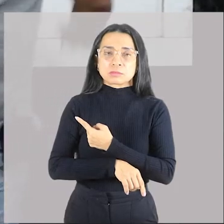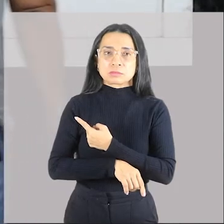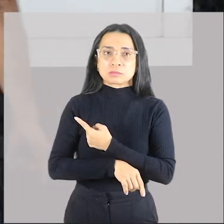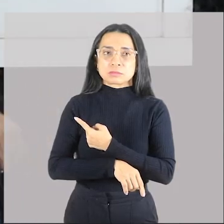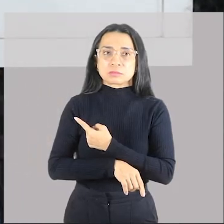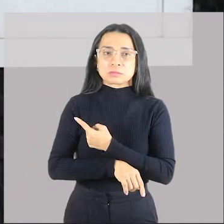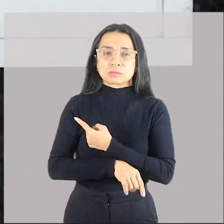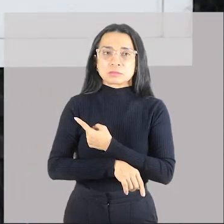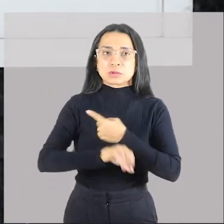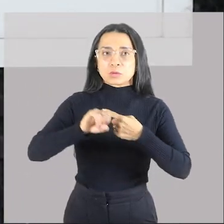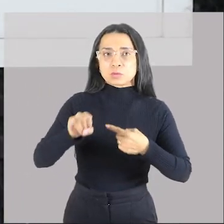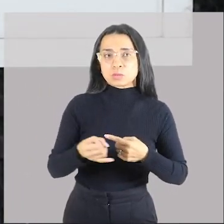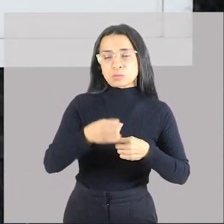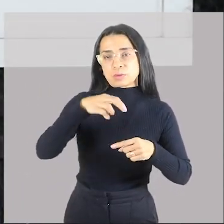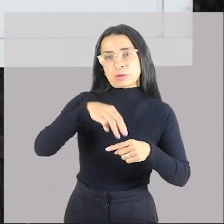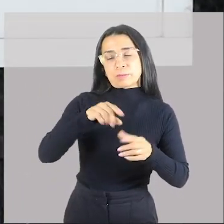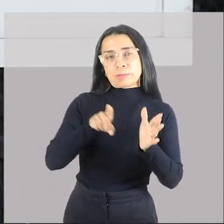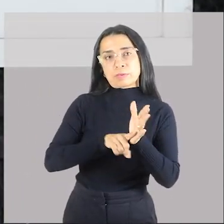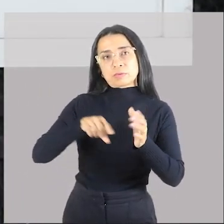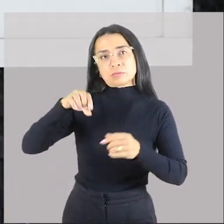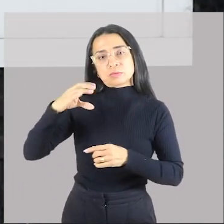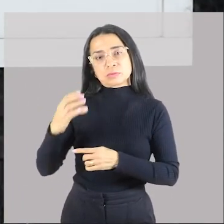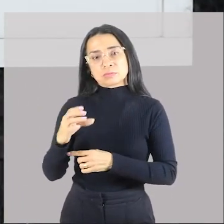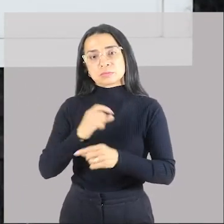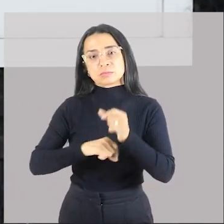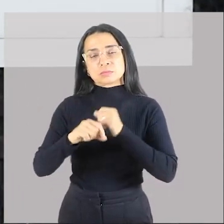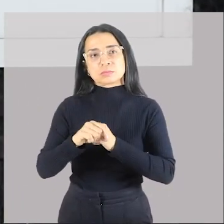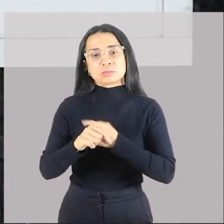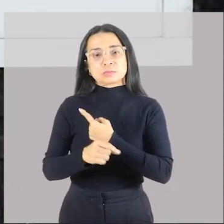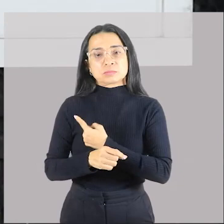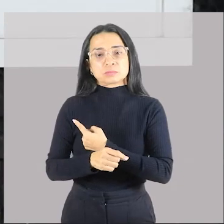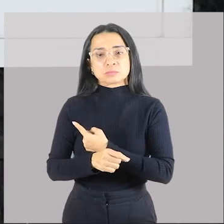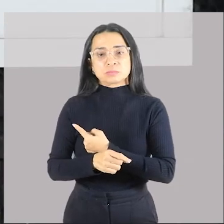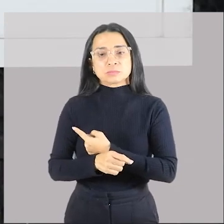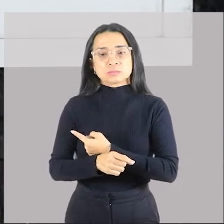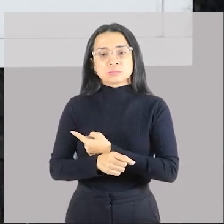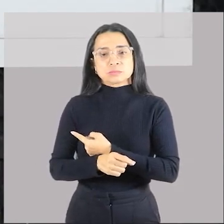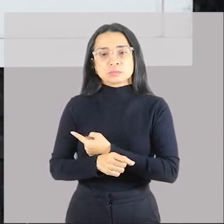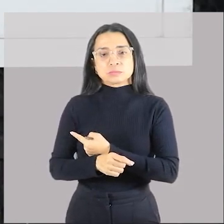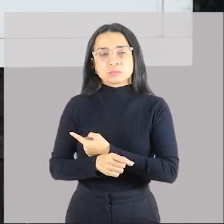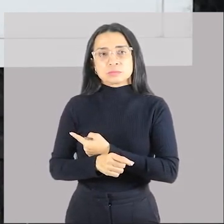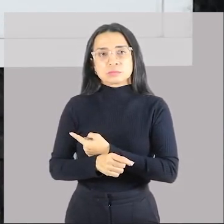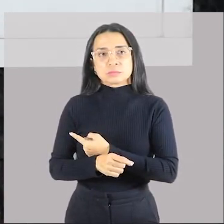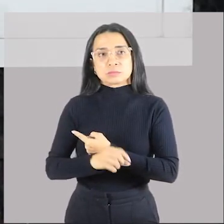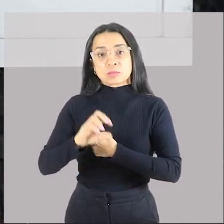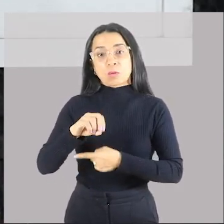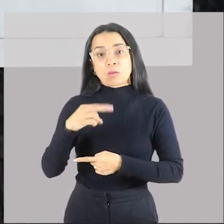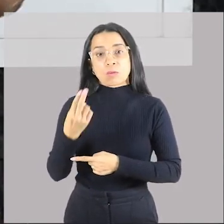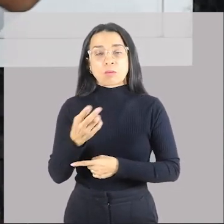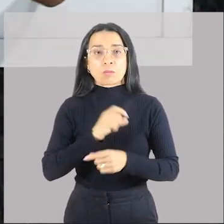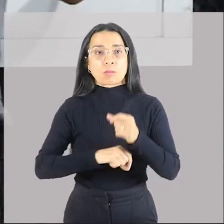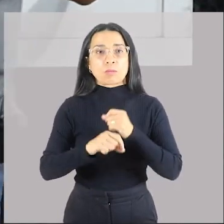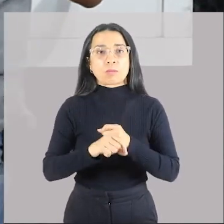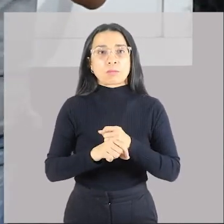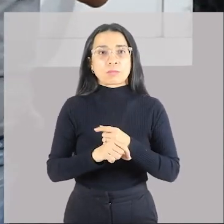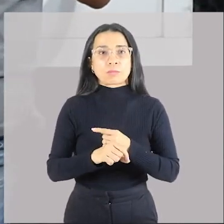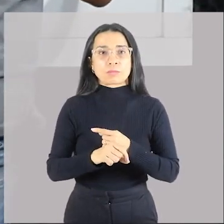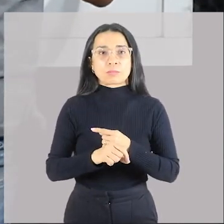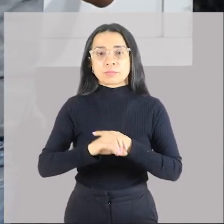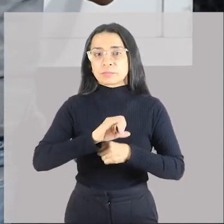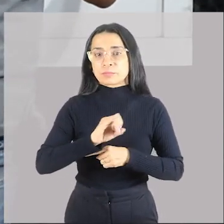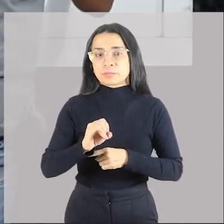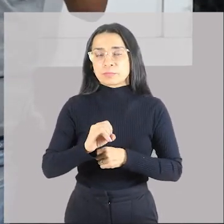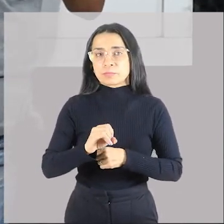capital inicial. Né? O montante é igual a M menos C. Ou ainda, né, se você